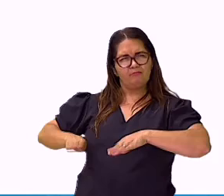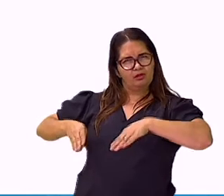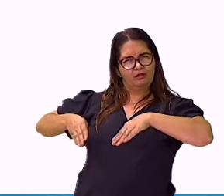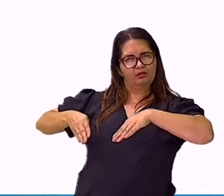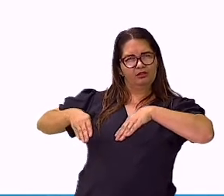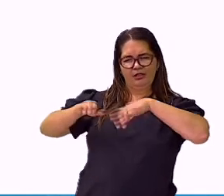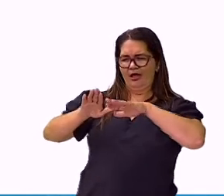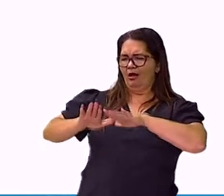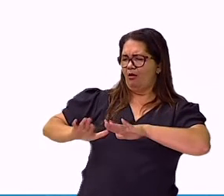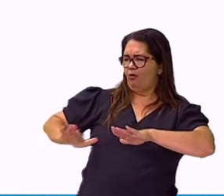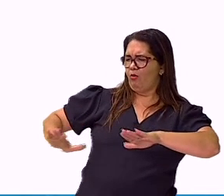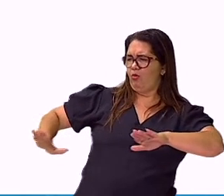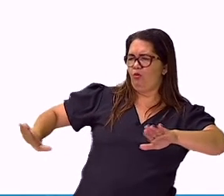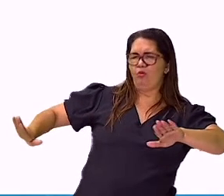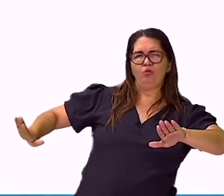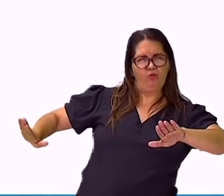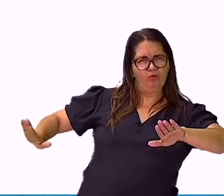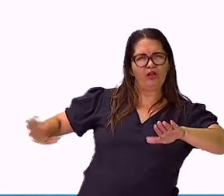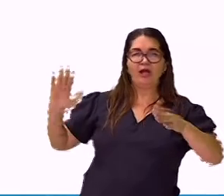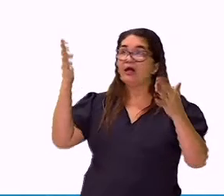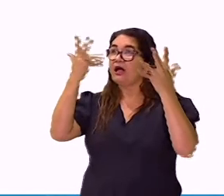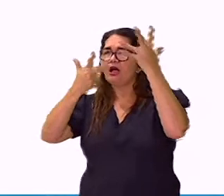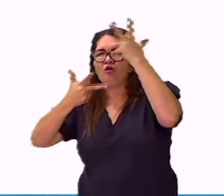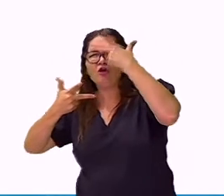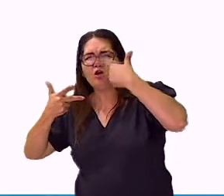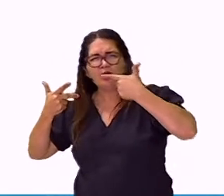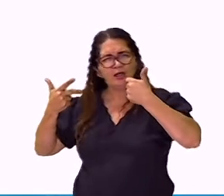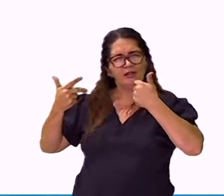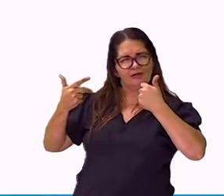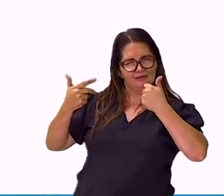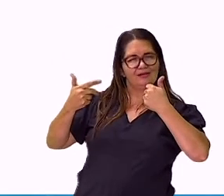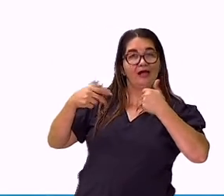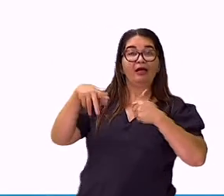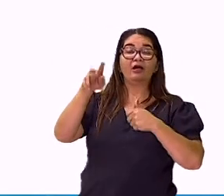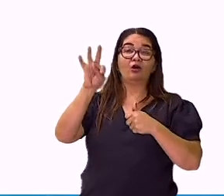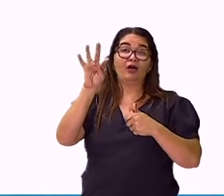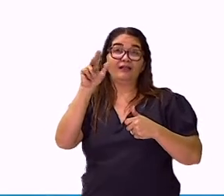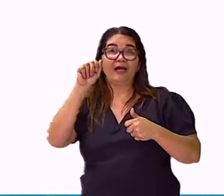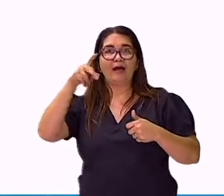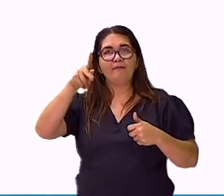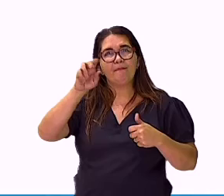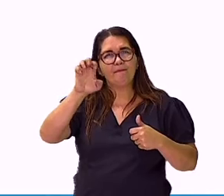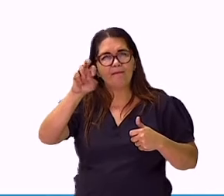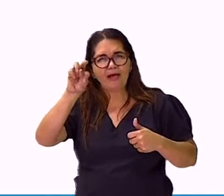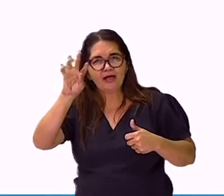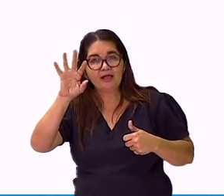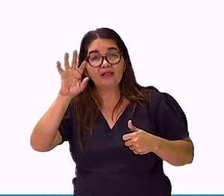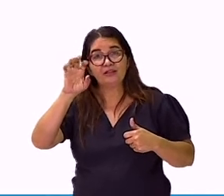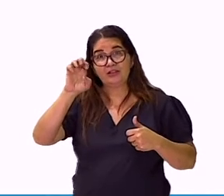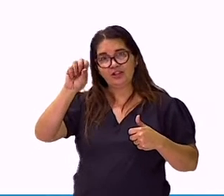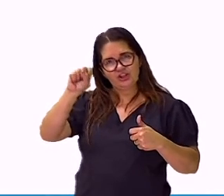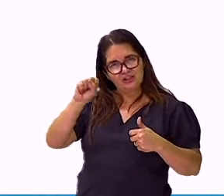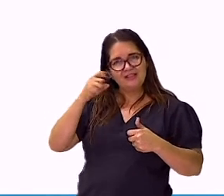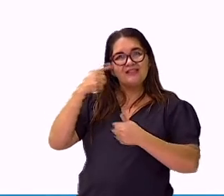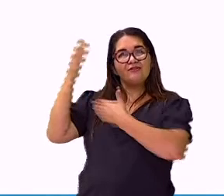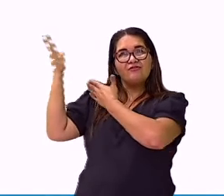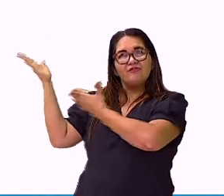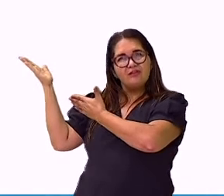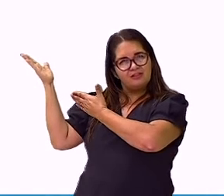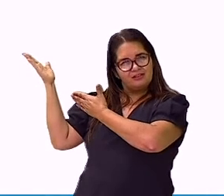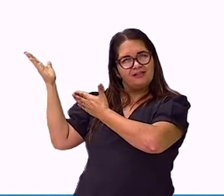Os tapetes persas tanto são feitos para decorar as paredes, para cobrir as